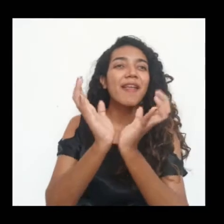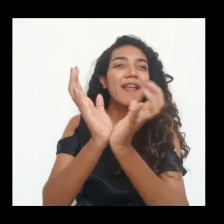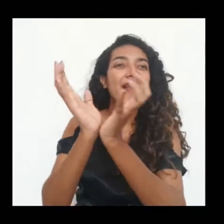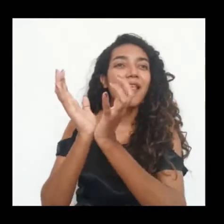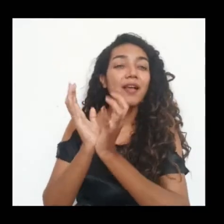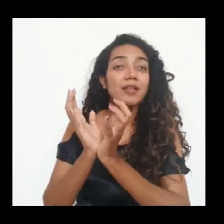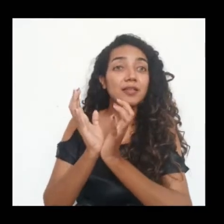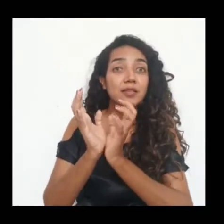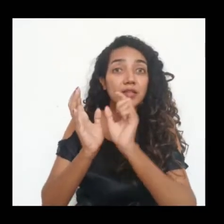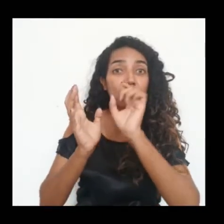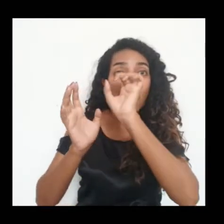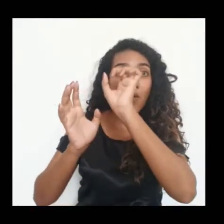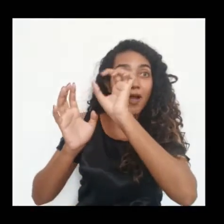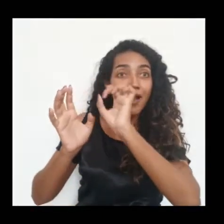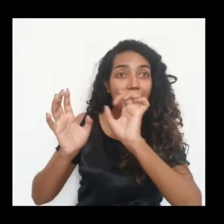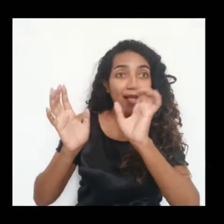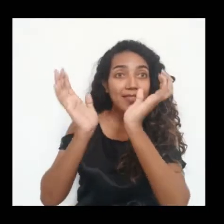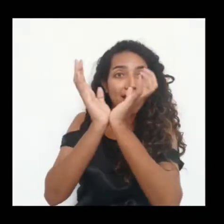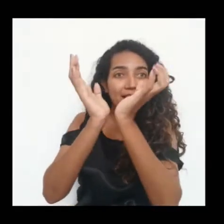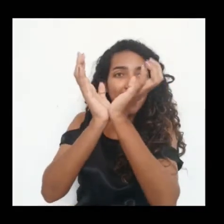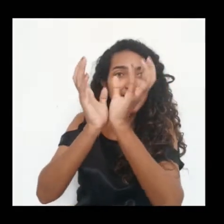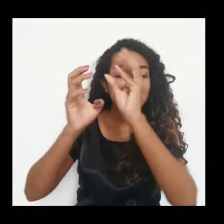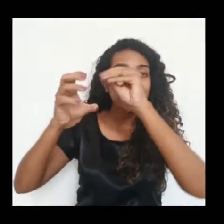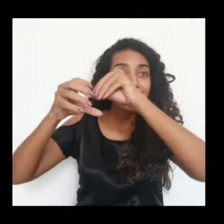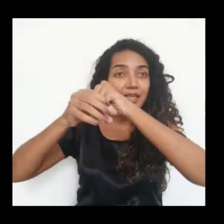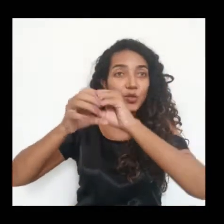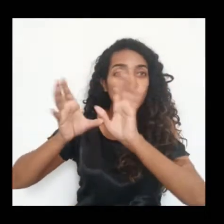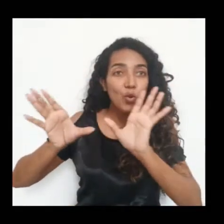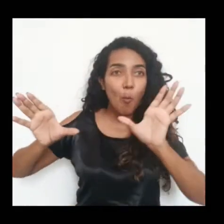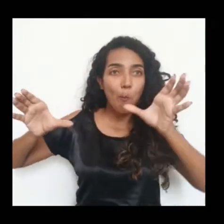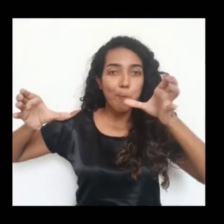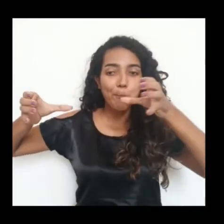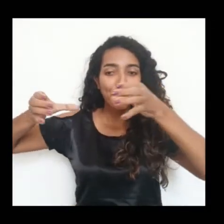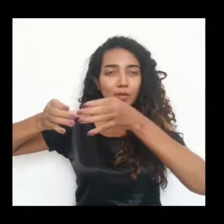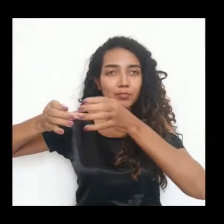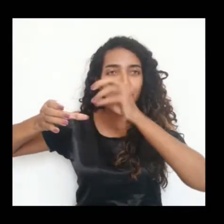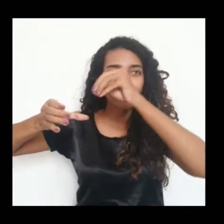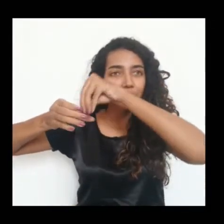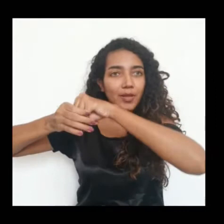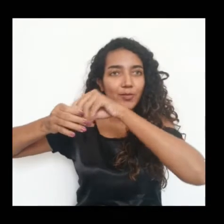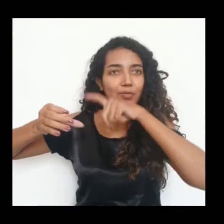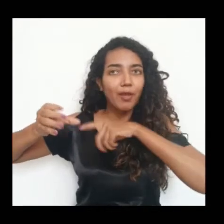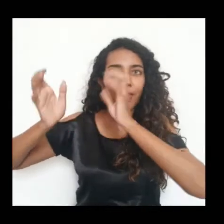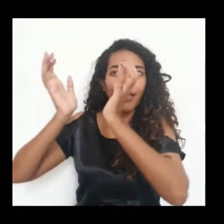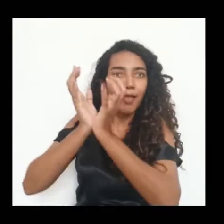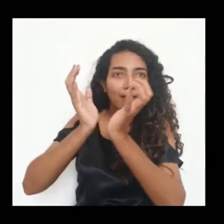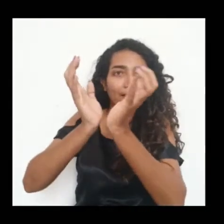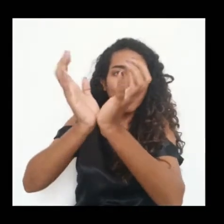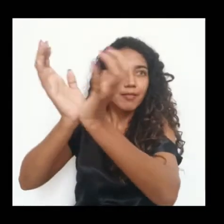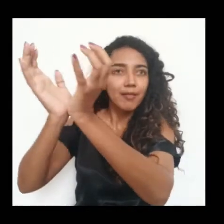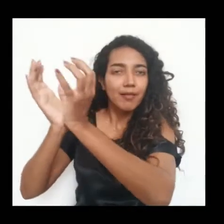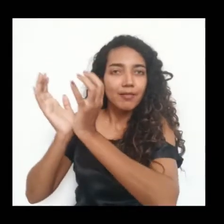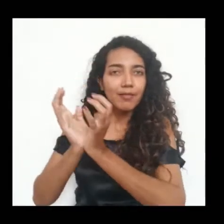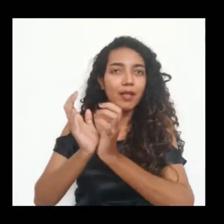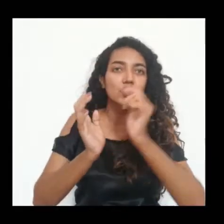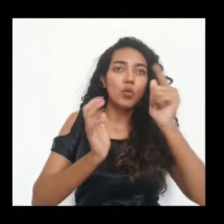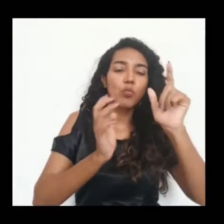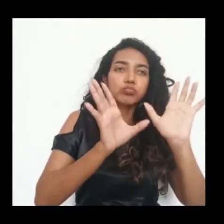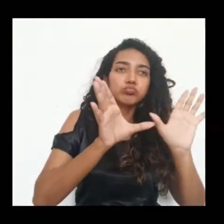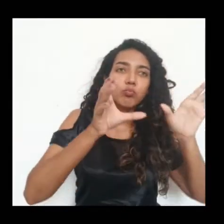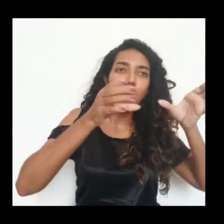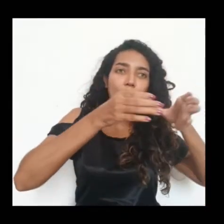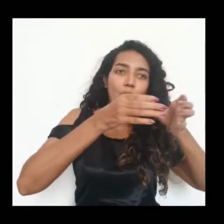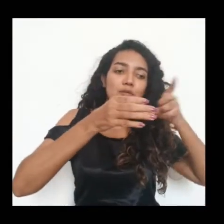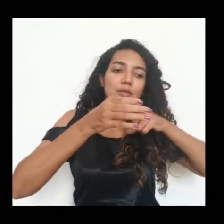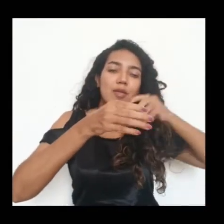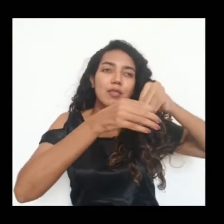chamados pacotes. Eu agrupo essas classes aqui nos chamados pacotes. A gente vai ver exatamente como é que isso funciona